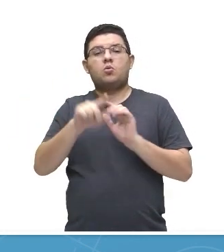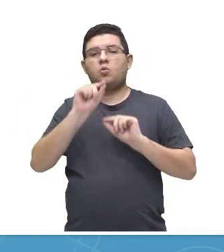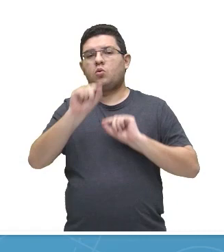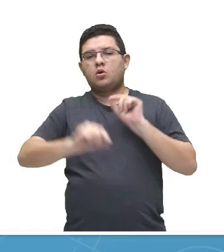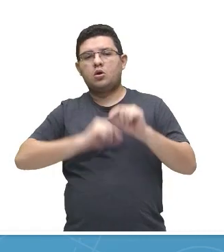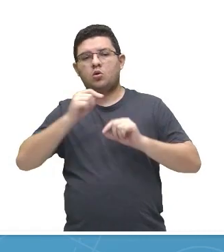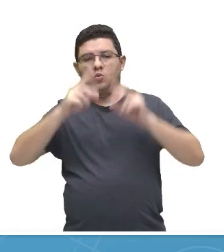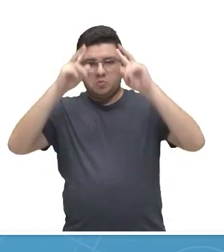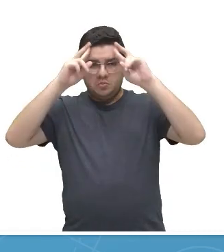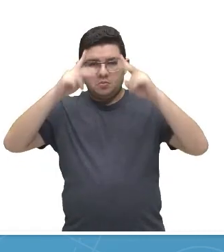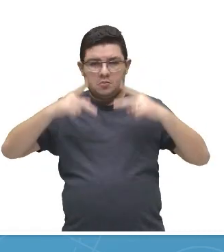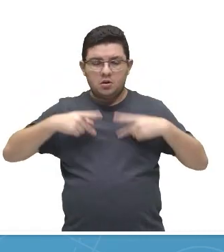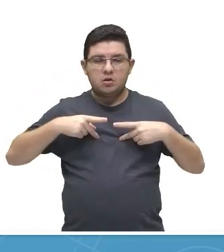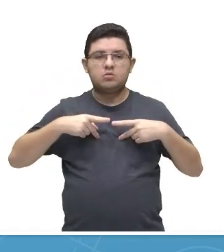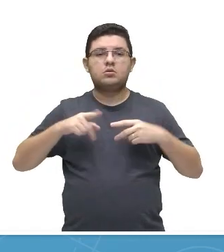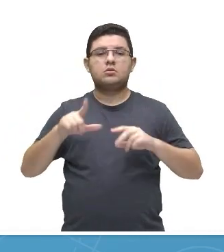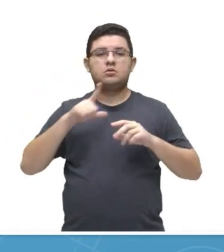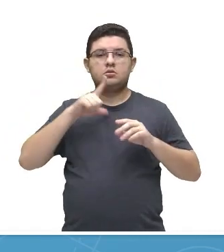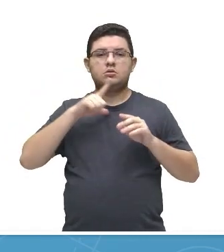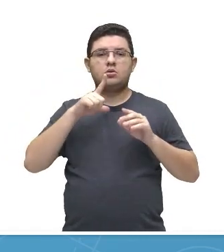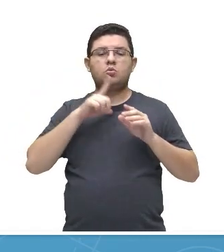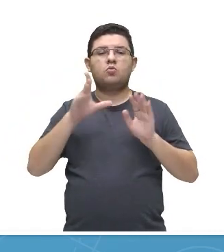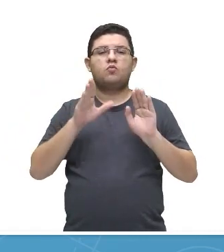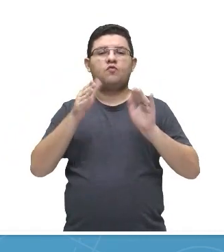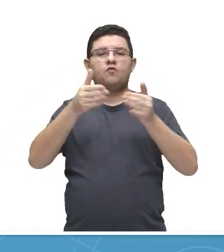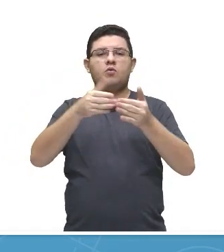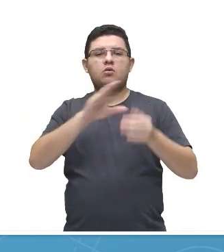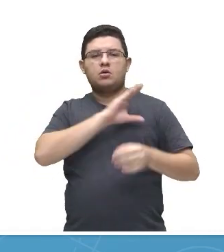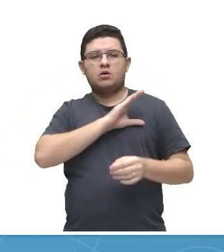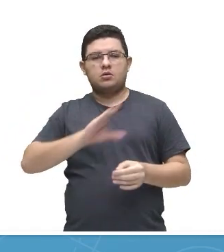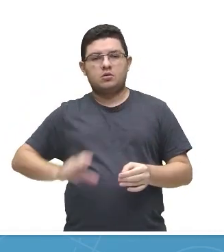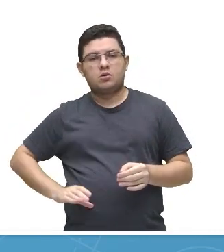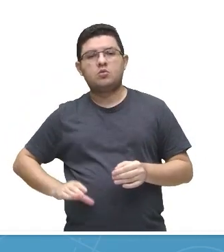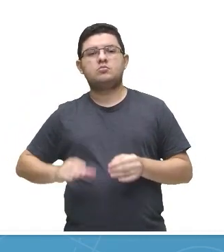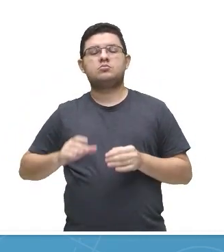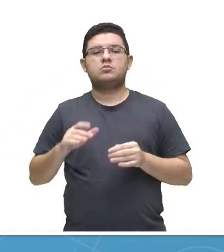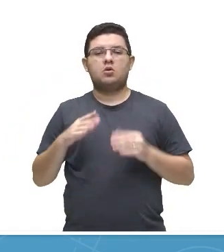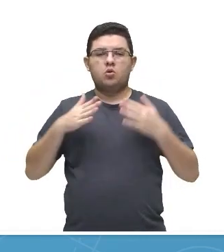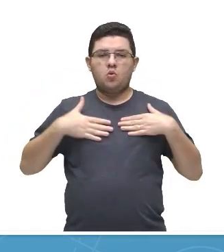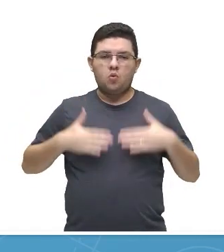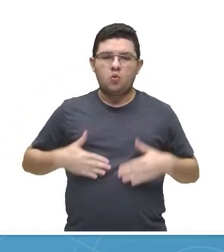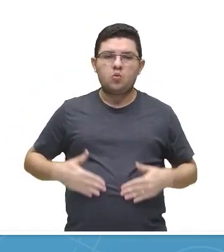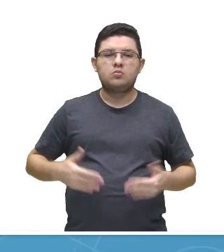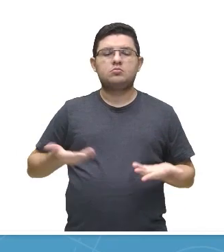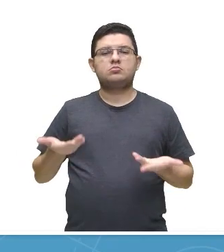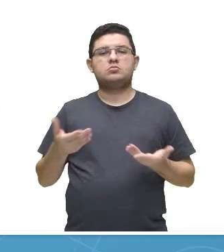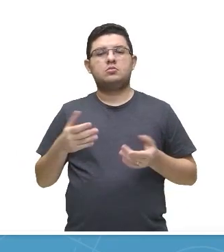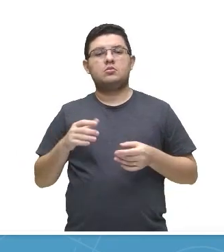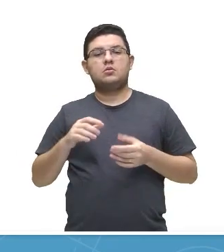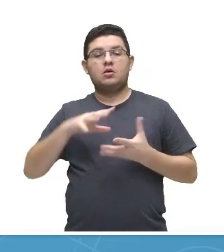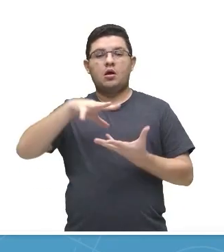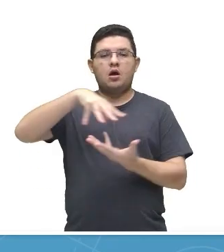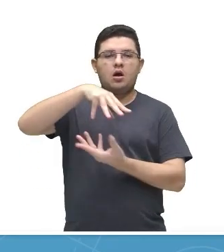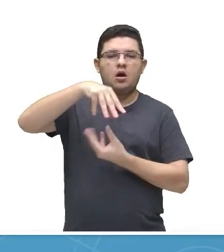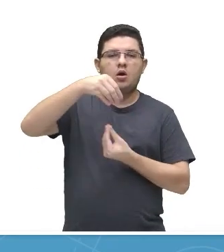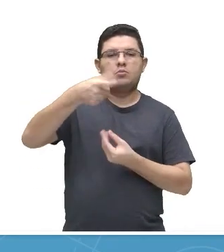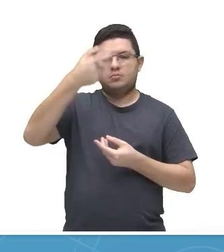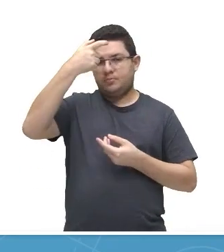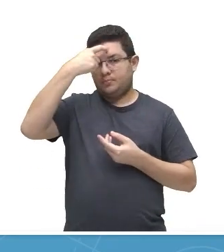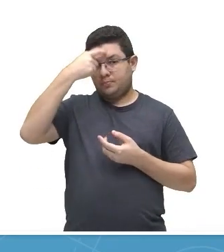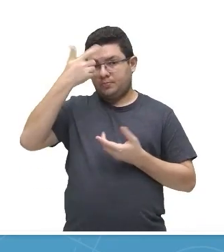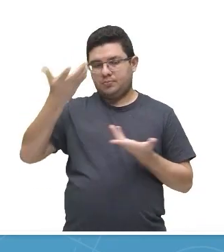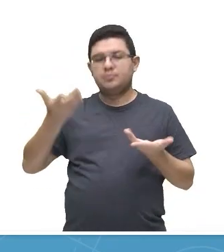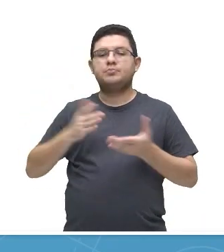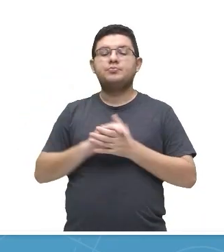corpo, alma e espírito. Então, a alma é também substantivo, porque está nomeando, está designando,